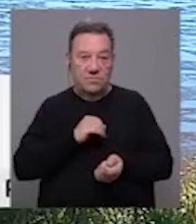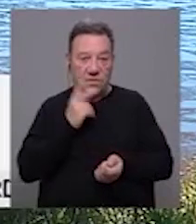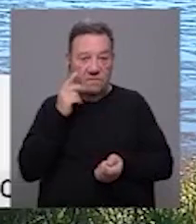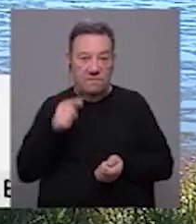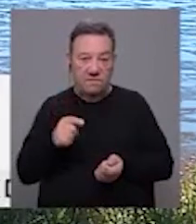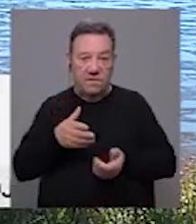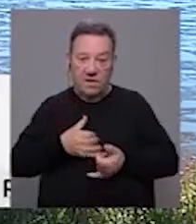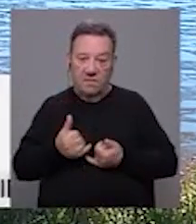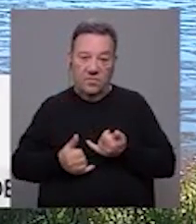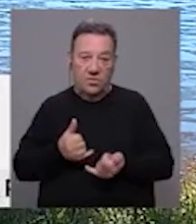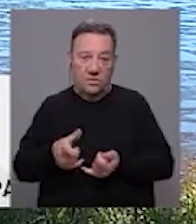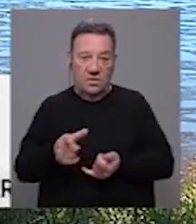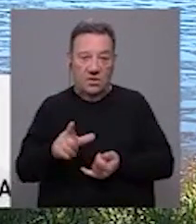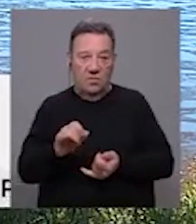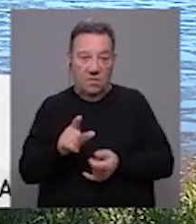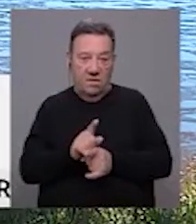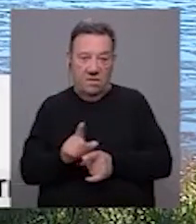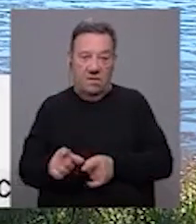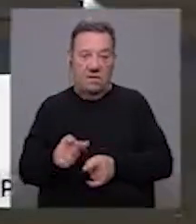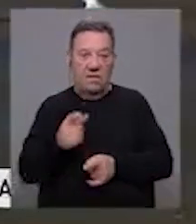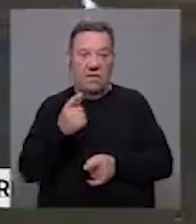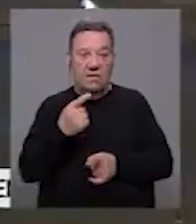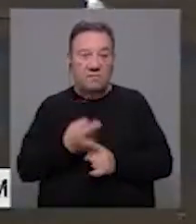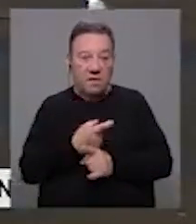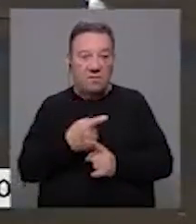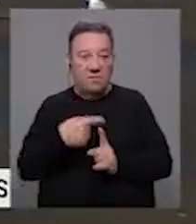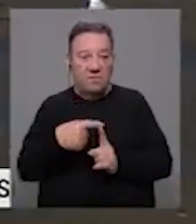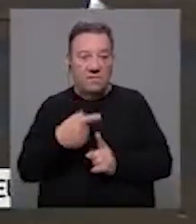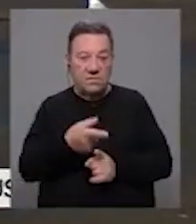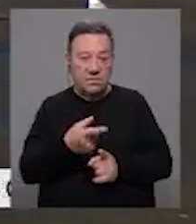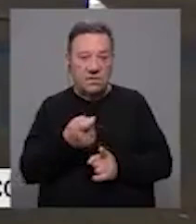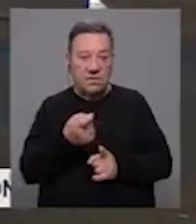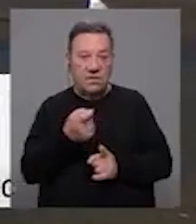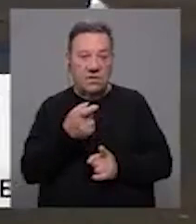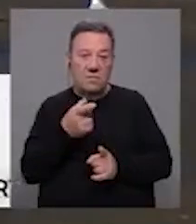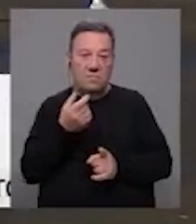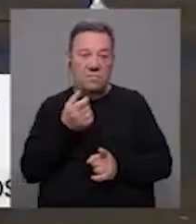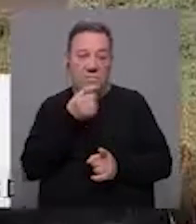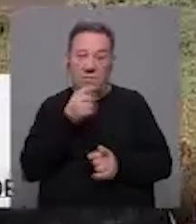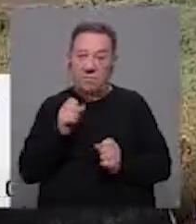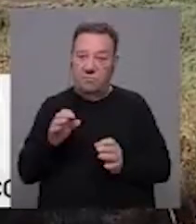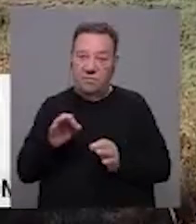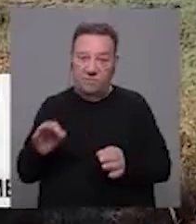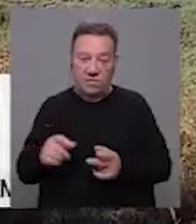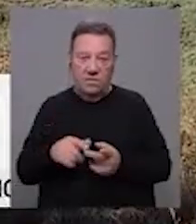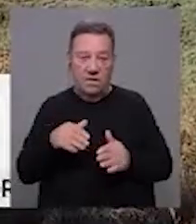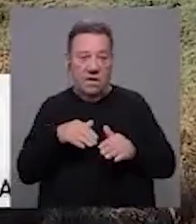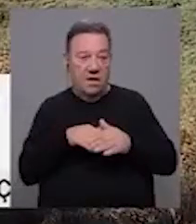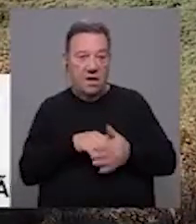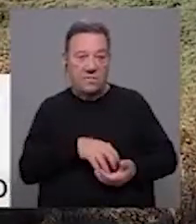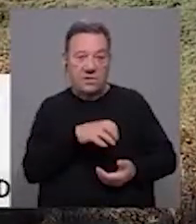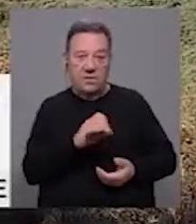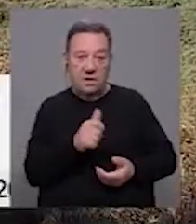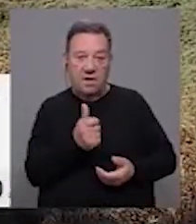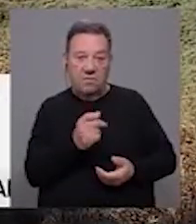vivem e reproduzem-se nestes locais. Entre os vários benefícios ecológicos, purificam a água, armazenam carbono